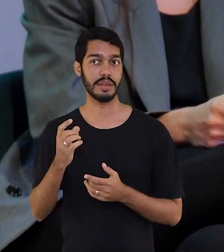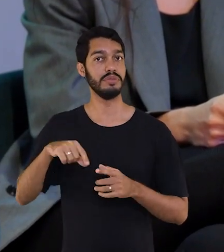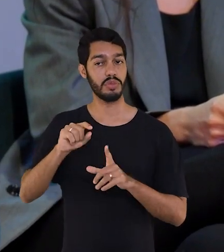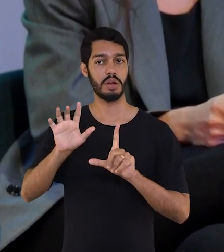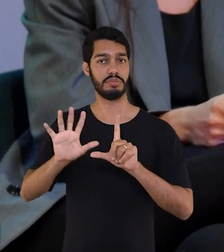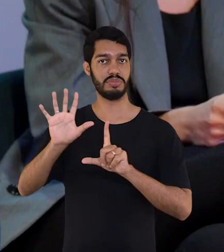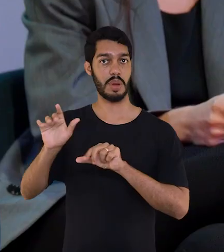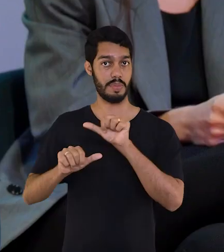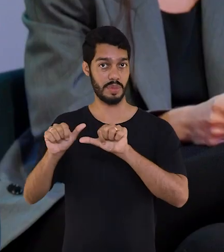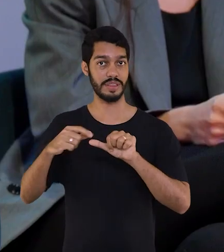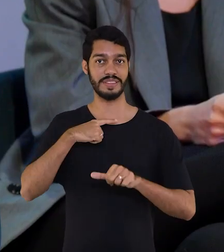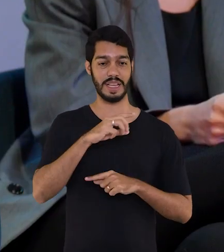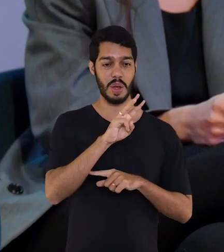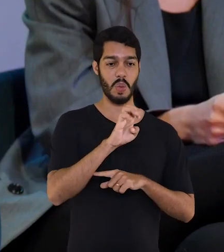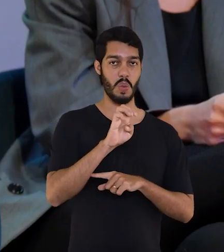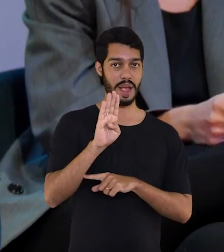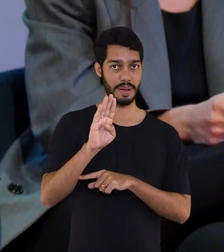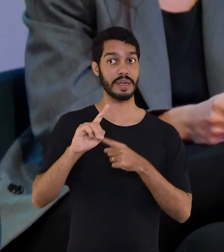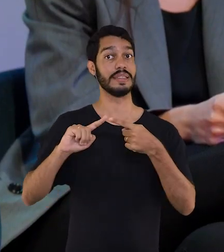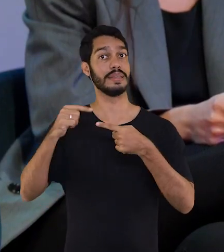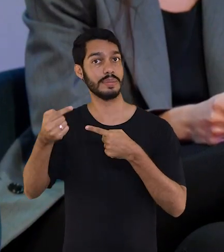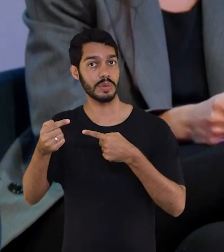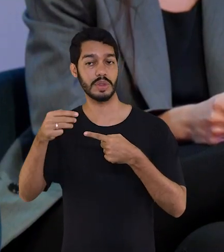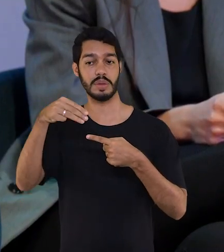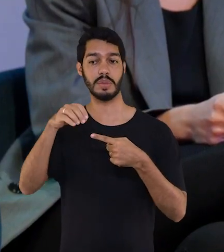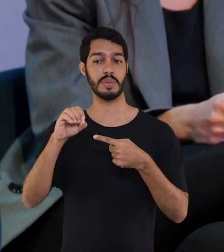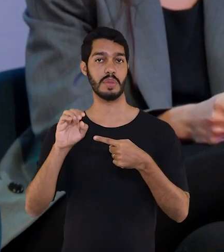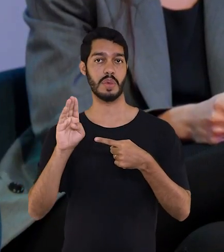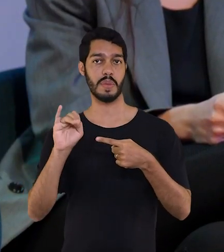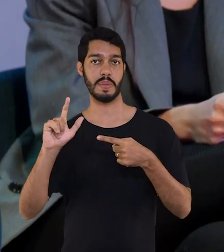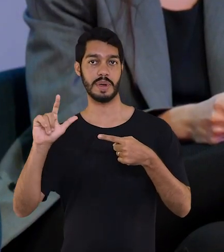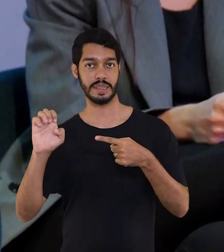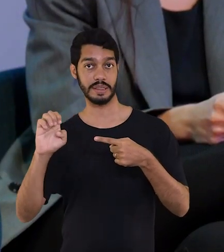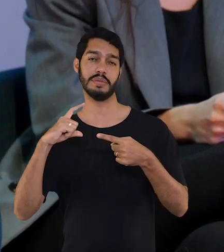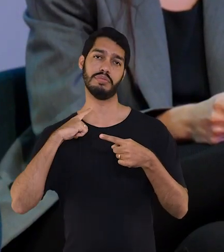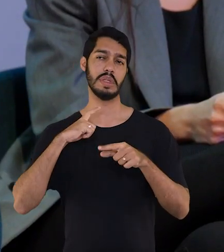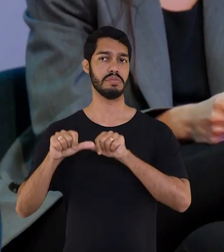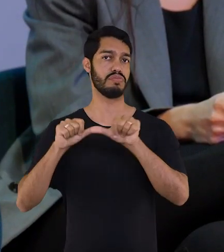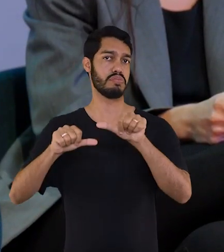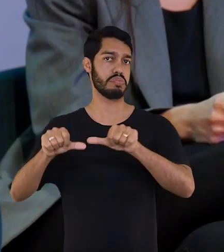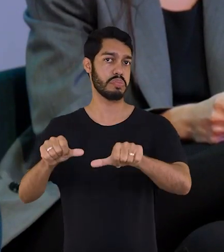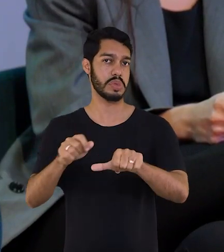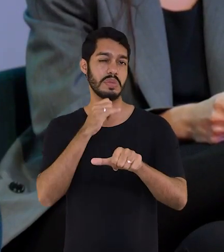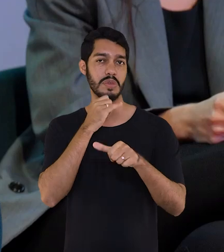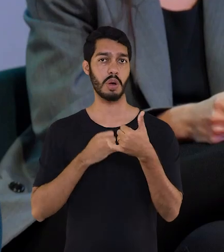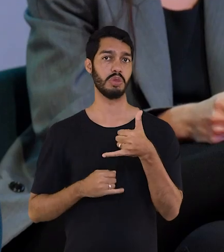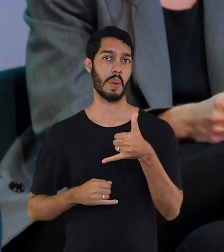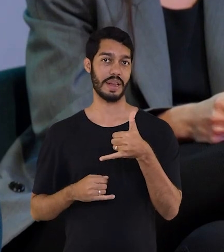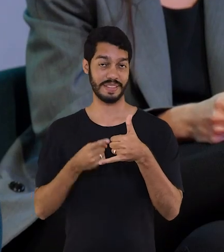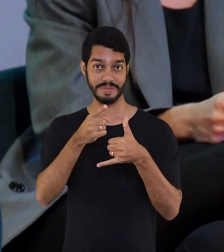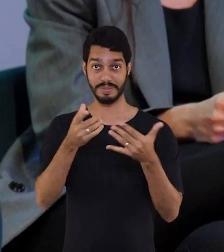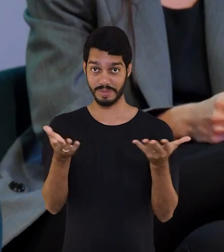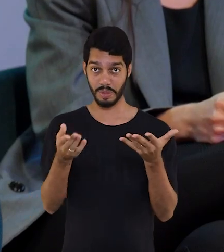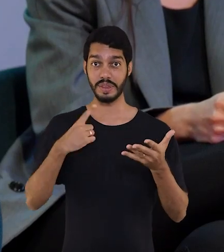mudança de plataforma, né? Então, a gente teve a mudança web, teve a mudança mobile, e cada mudança de plataforma, ela permite um monte de coisa. Então, pega a mudança de celular,